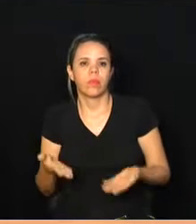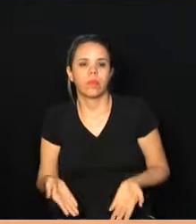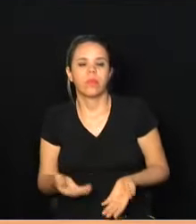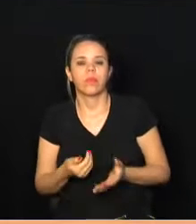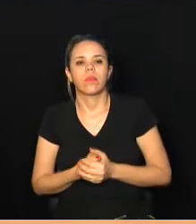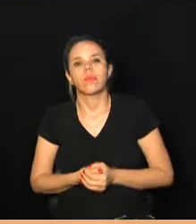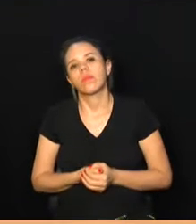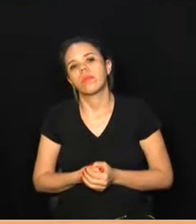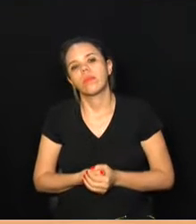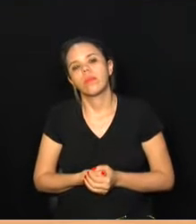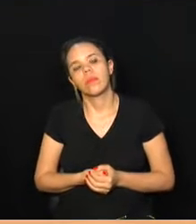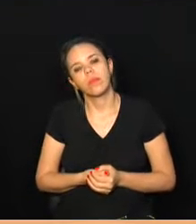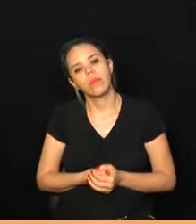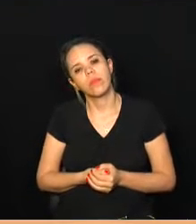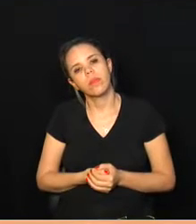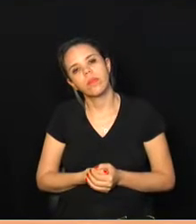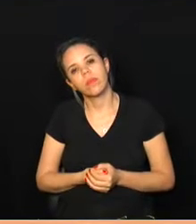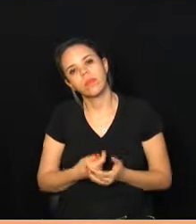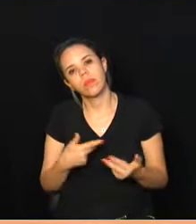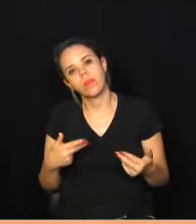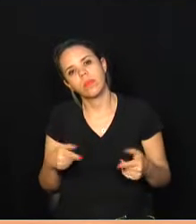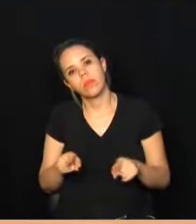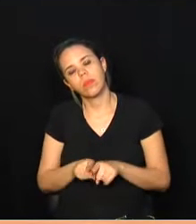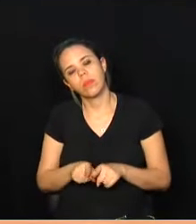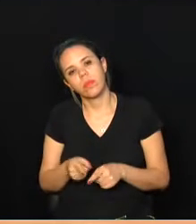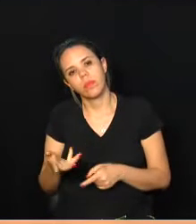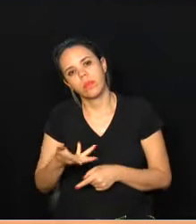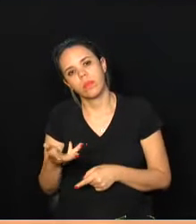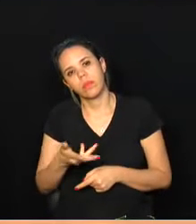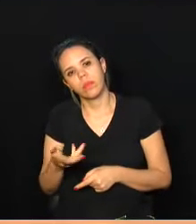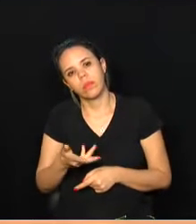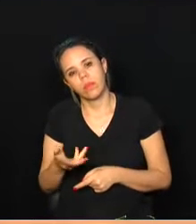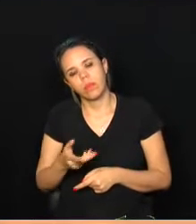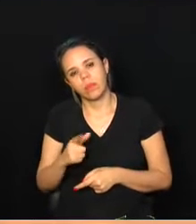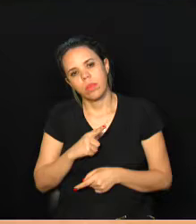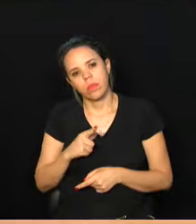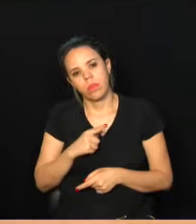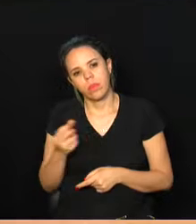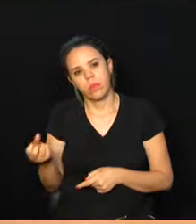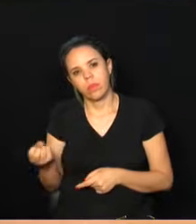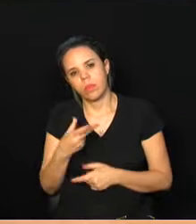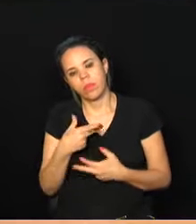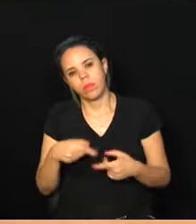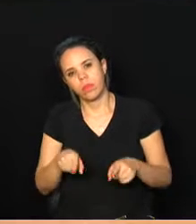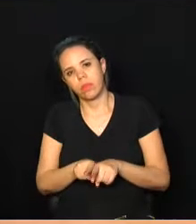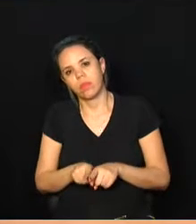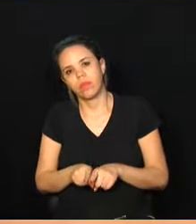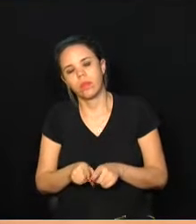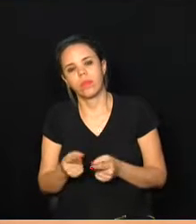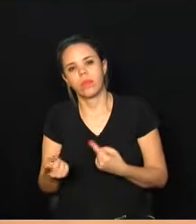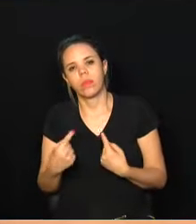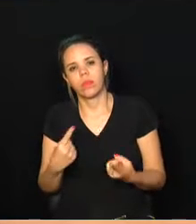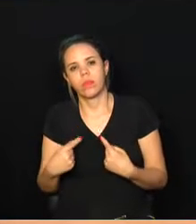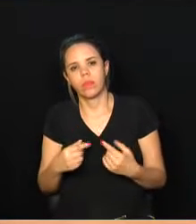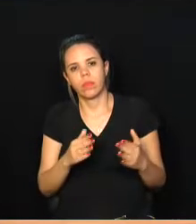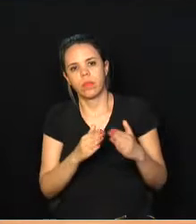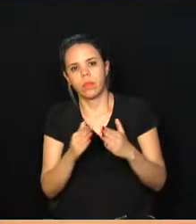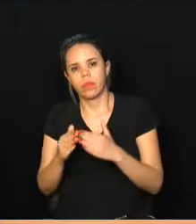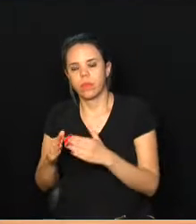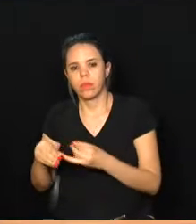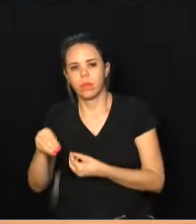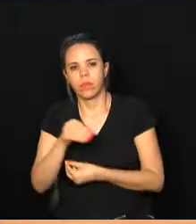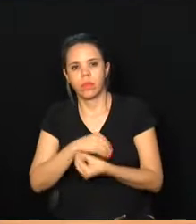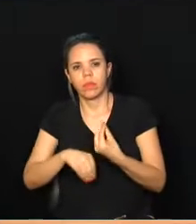e que as coisas têm que ser mais ágeis. A gente tem que ter novas tipologias viárias, de habitação, de uso